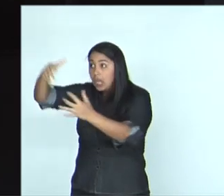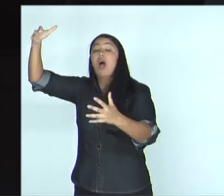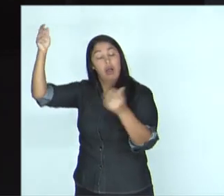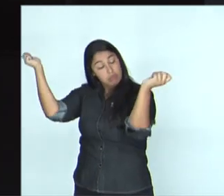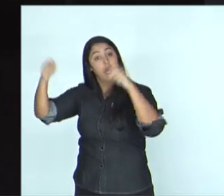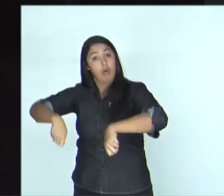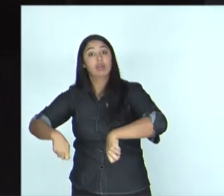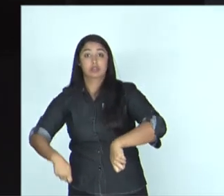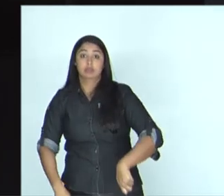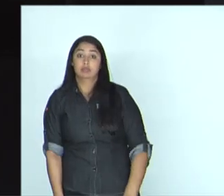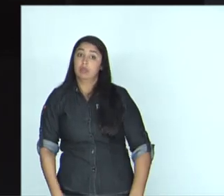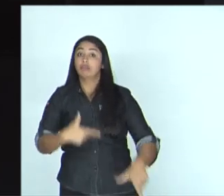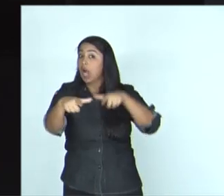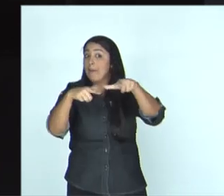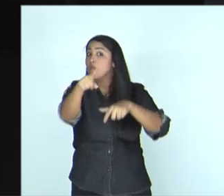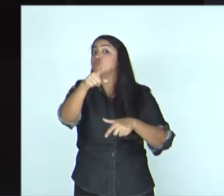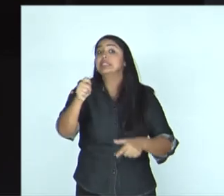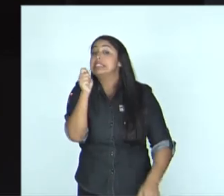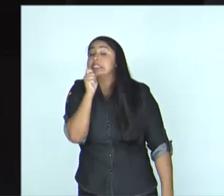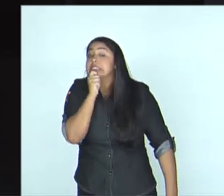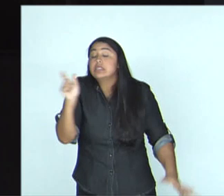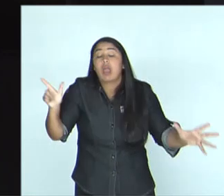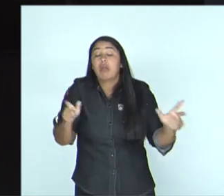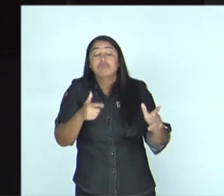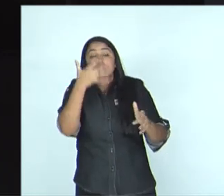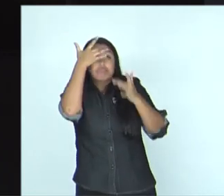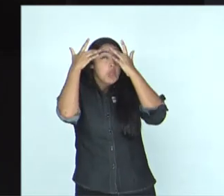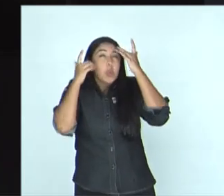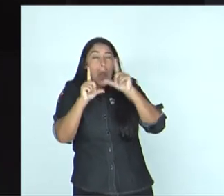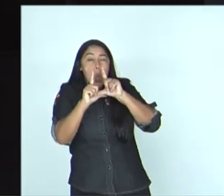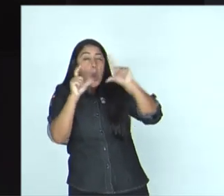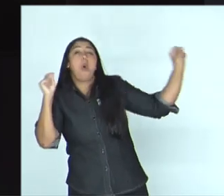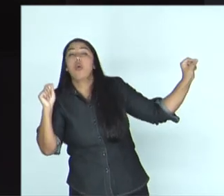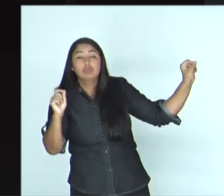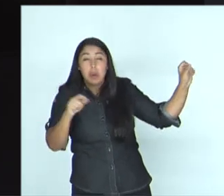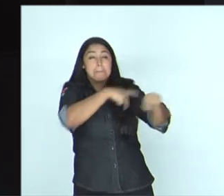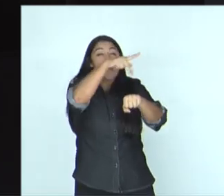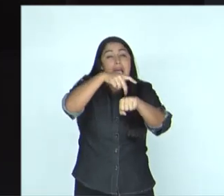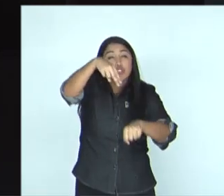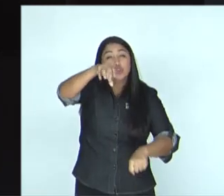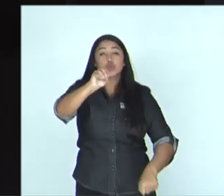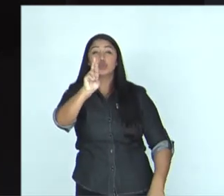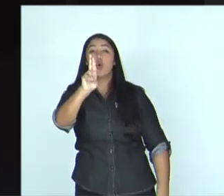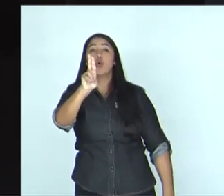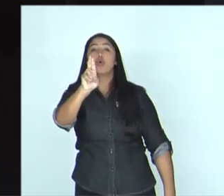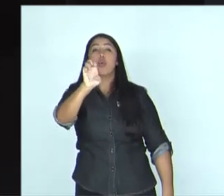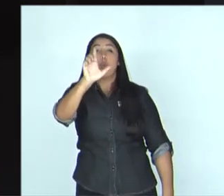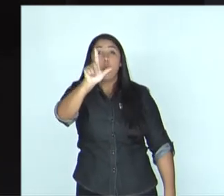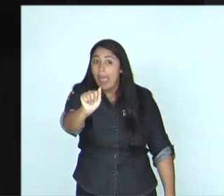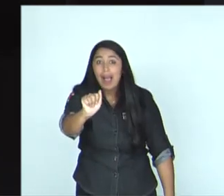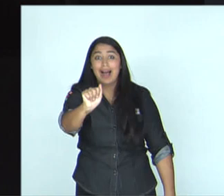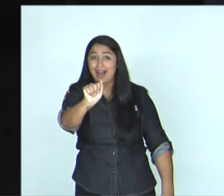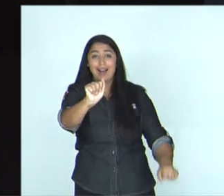igreja de pessoas que estavam na pindaíba e começaram a jejuar e orar e aclamar a Deus